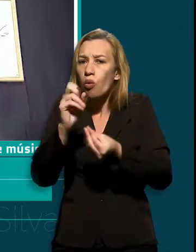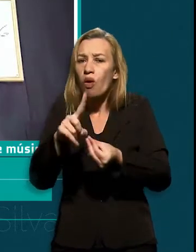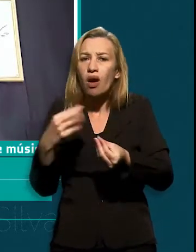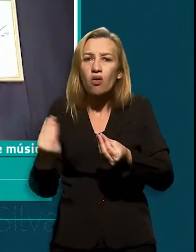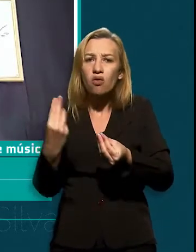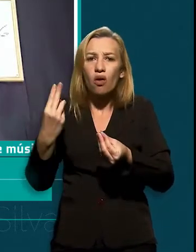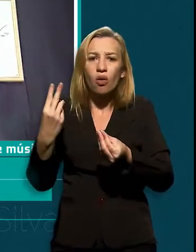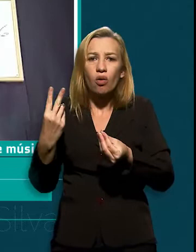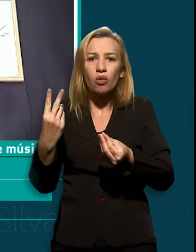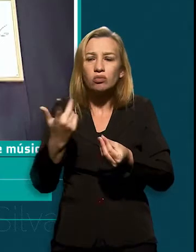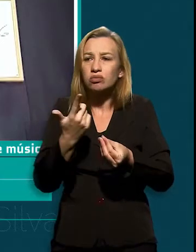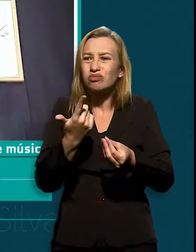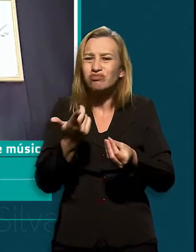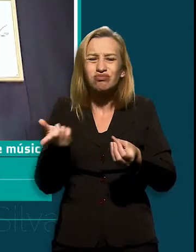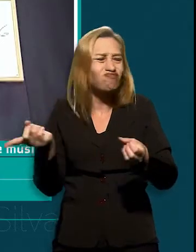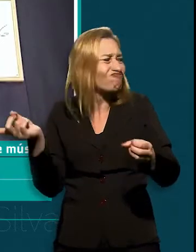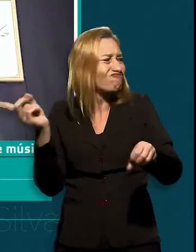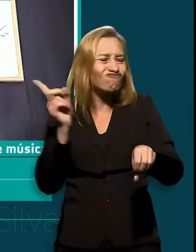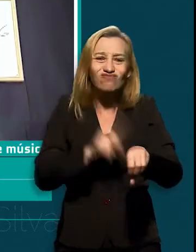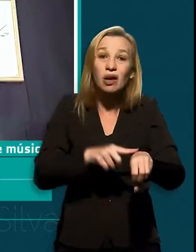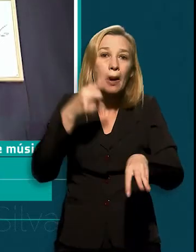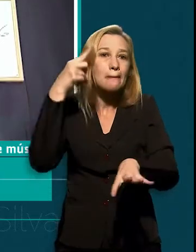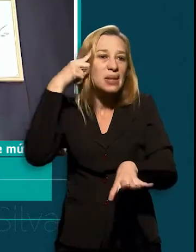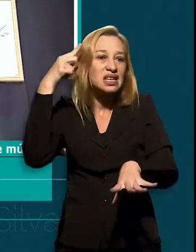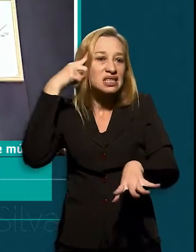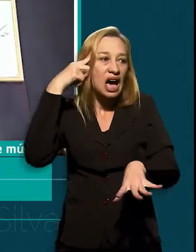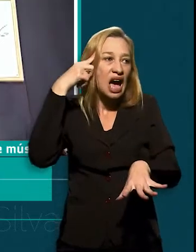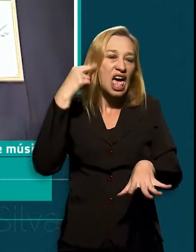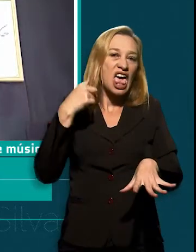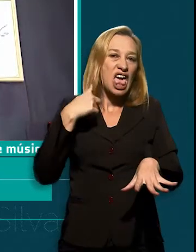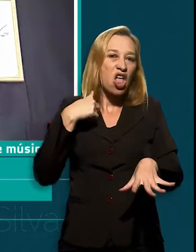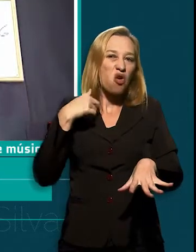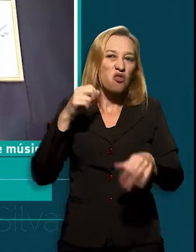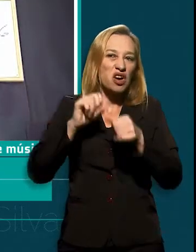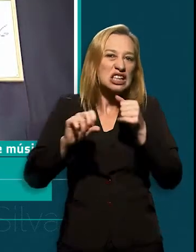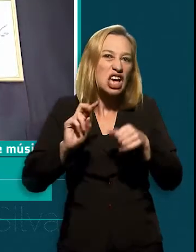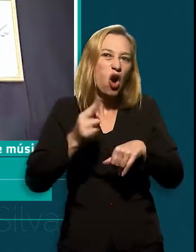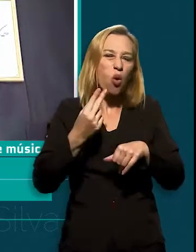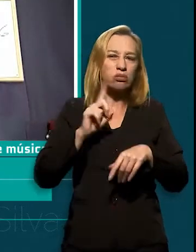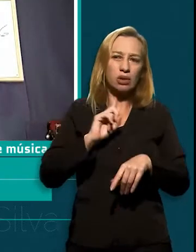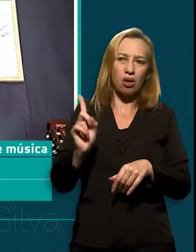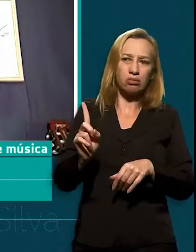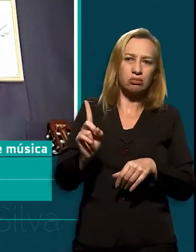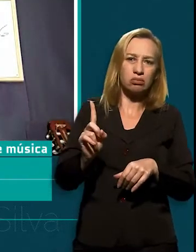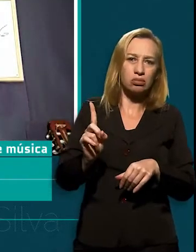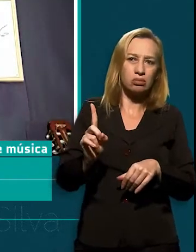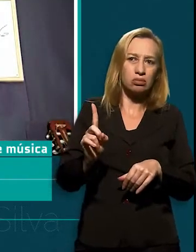Edson falou, não tem tempo de ficar pensando, será que eu faço?